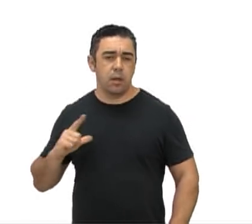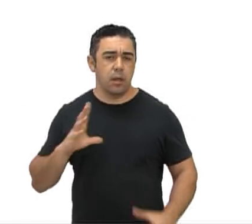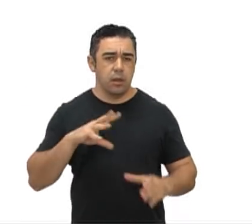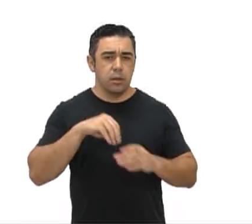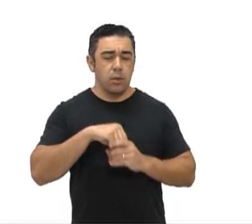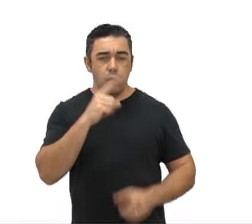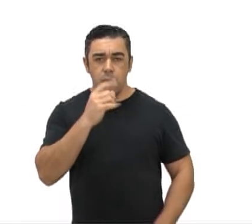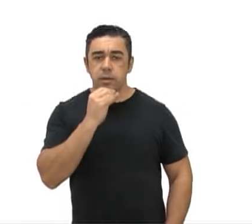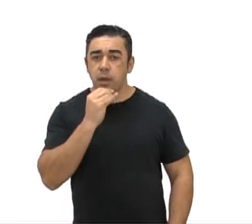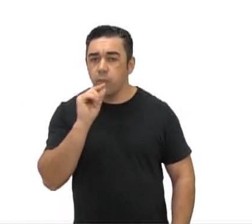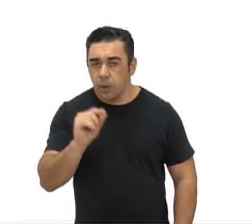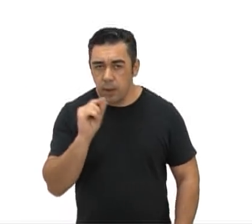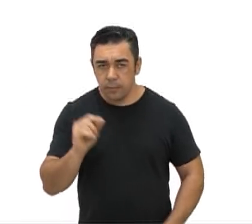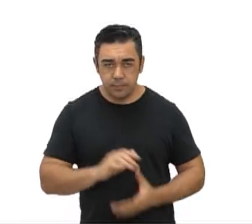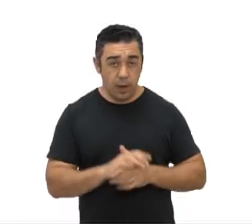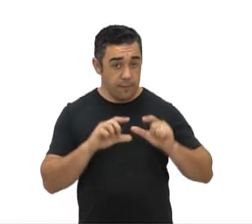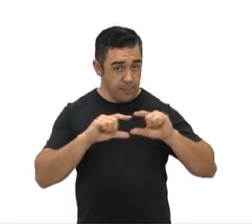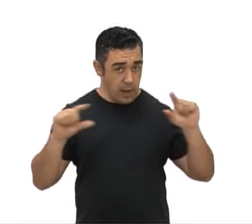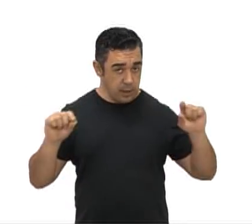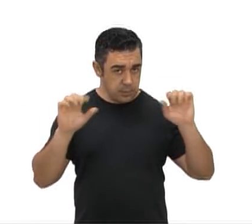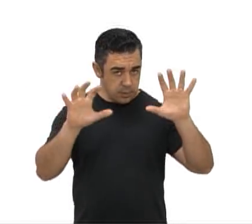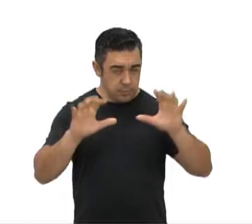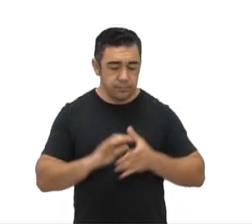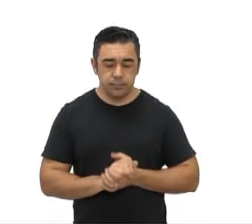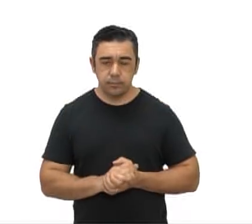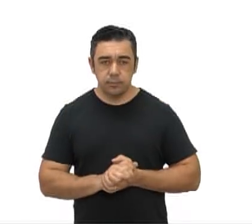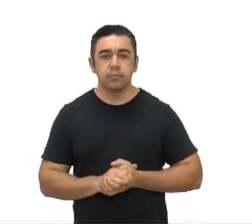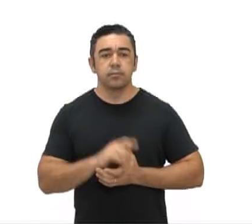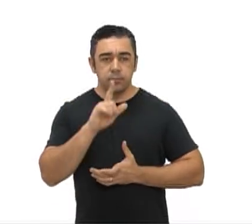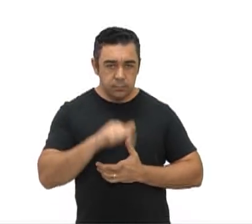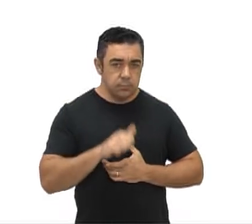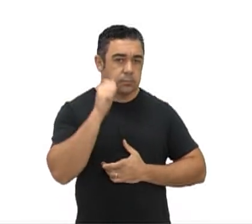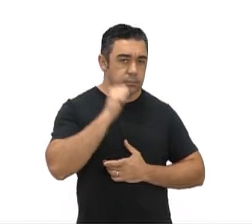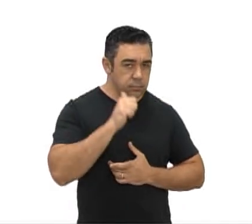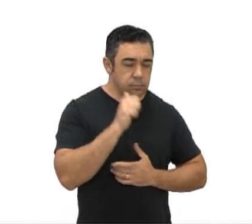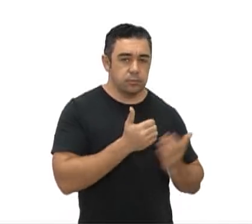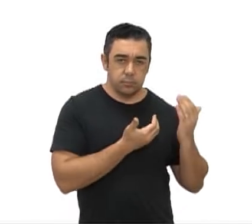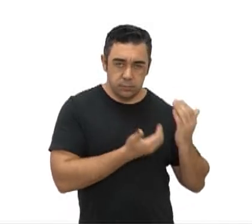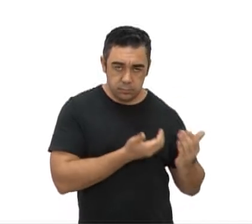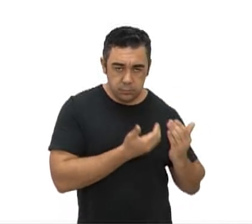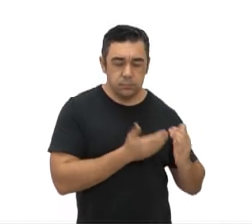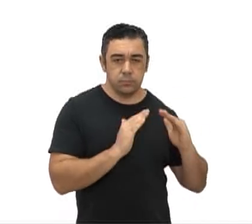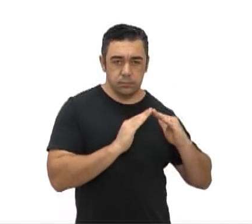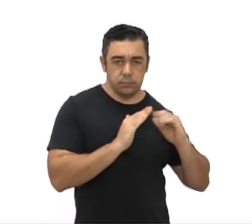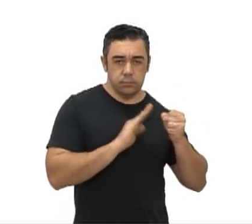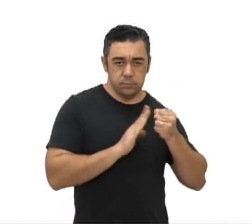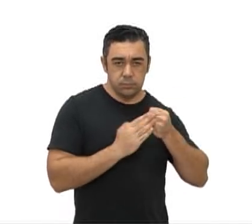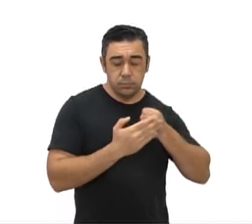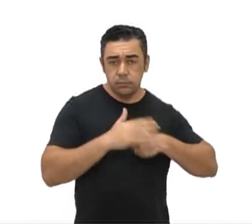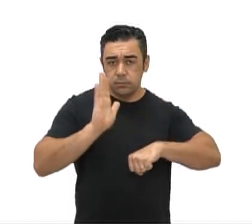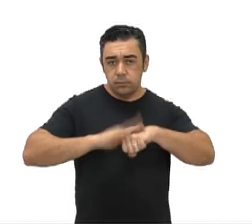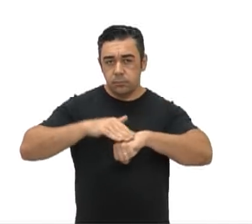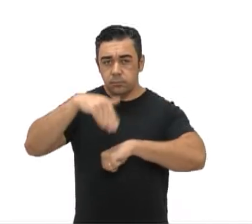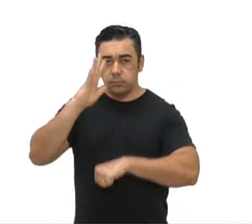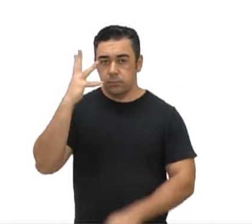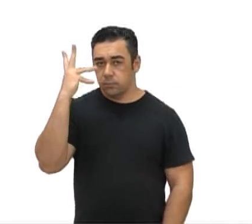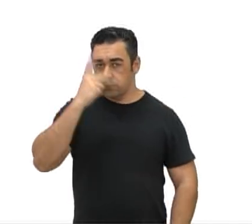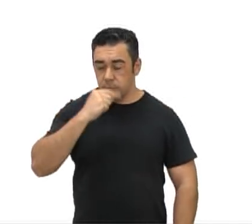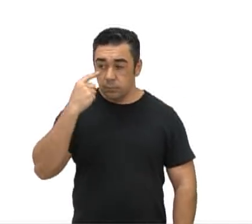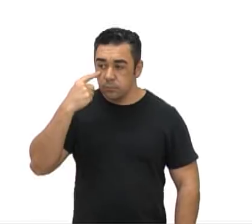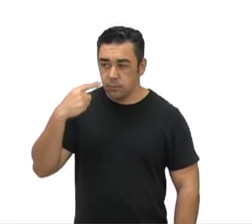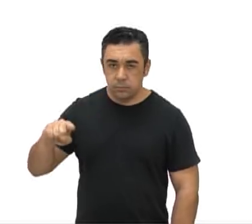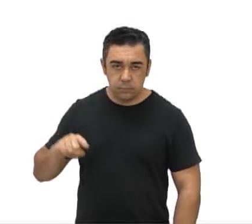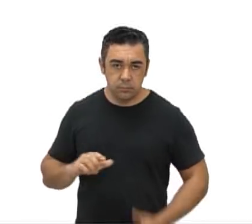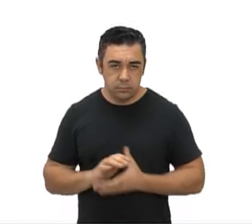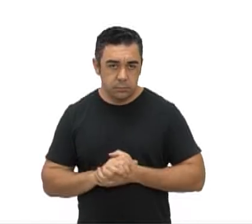de um exemplo de. A frase é a seguinte: era uma vez uma jovem aldeã, a mais bonita que fosse dado ver. Uma